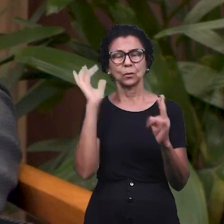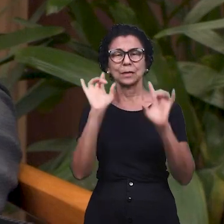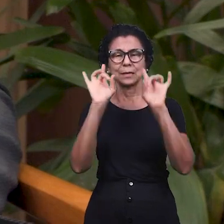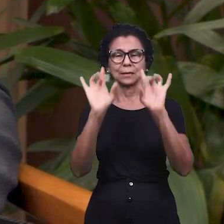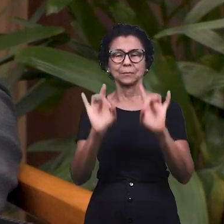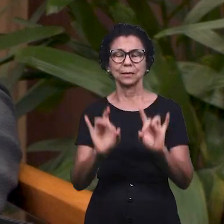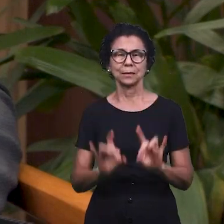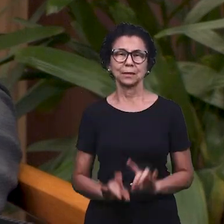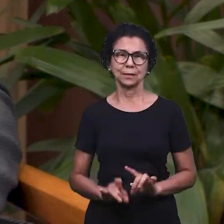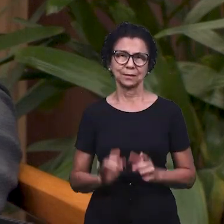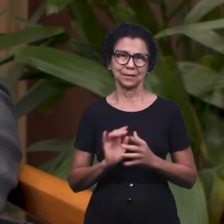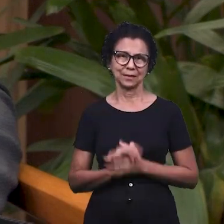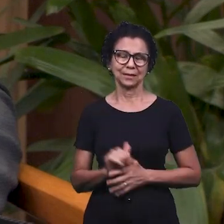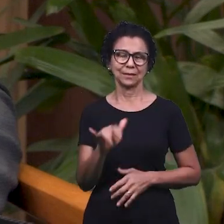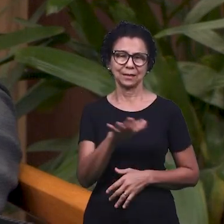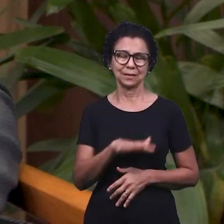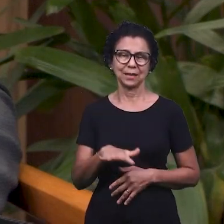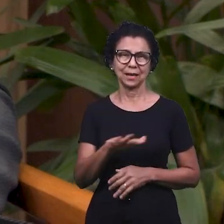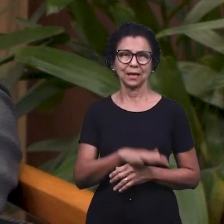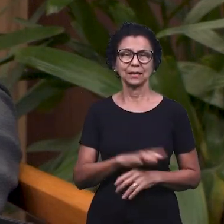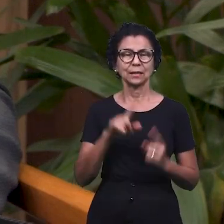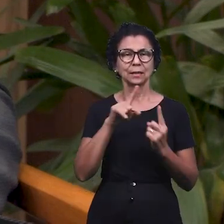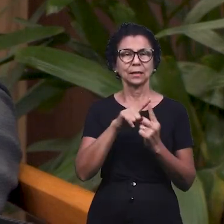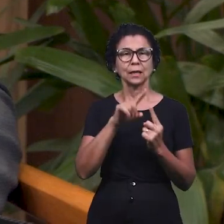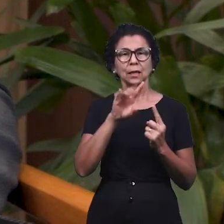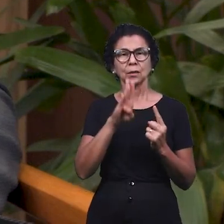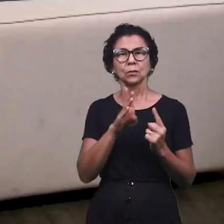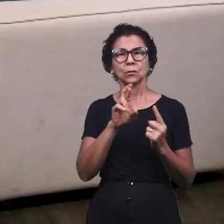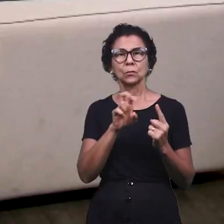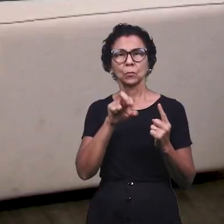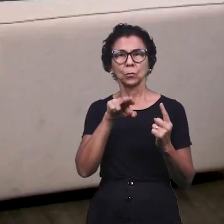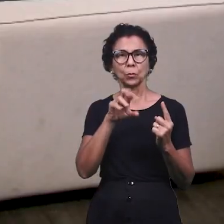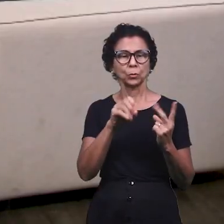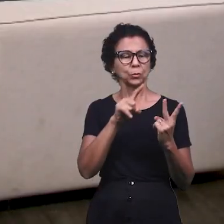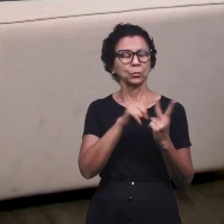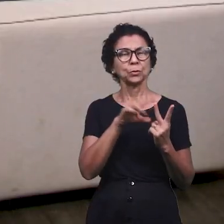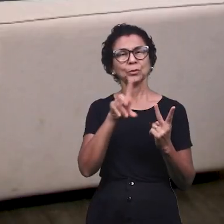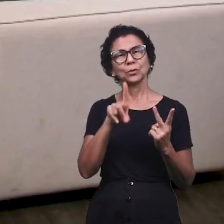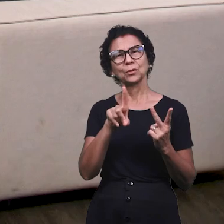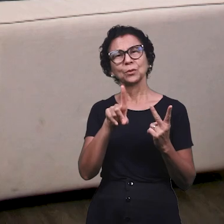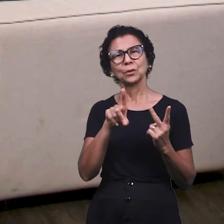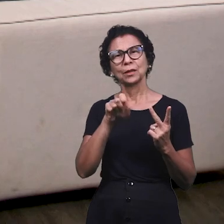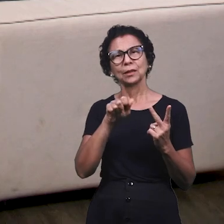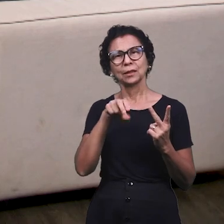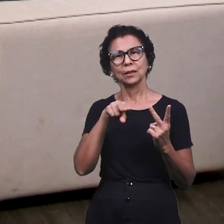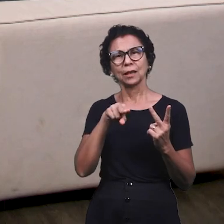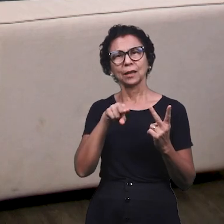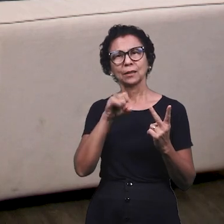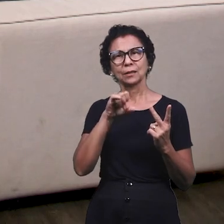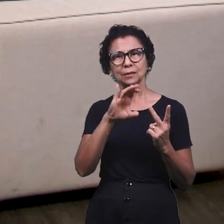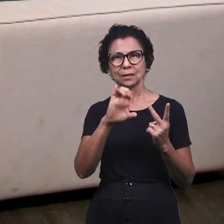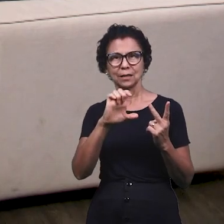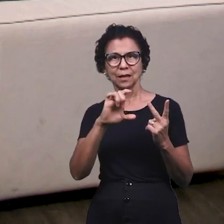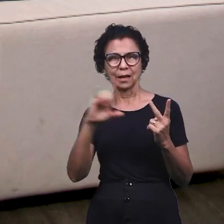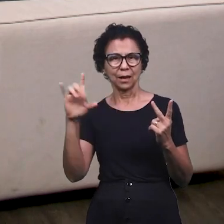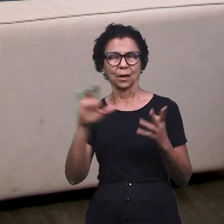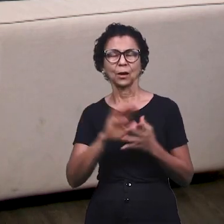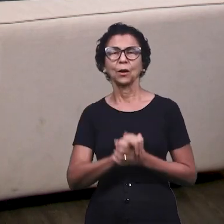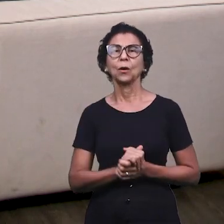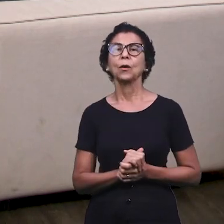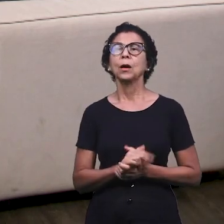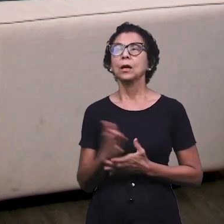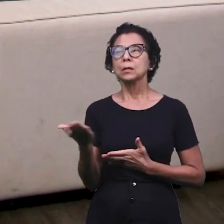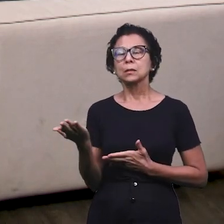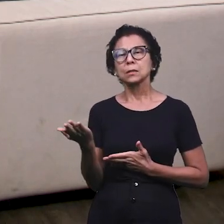segmento de comércio exterior, o Bruno Fernandes e o Daniel Fernandes. São dois irmãos, são proprietários de empresas nessa